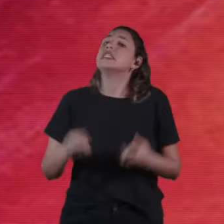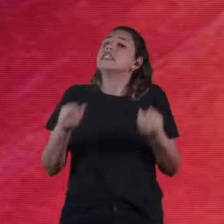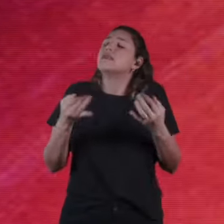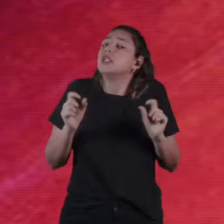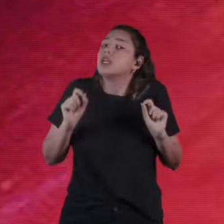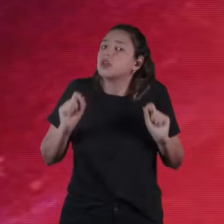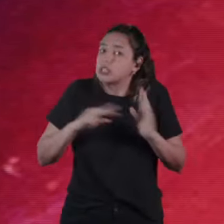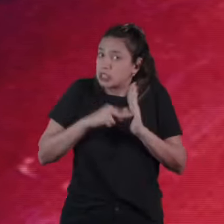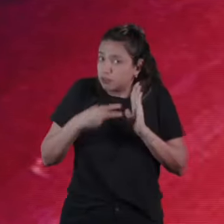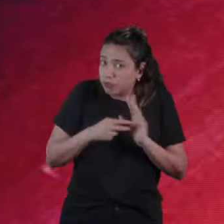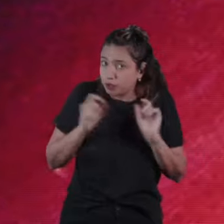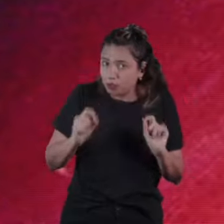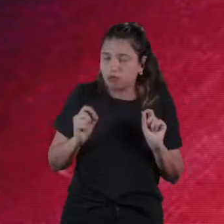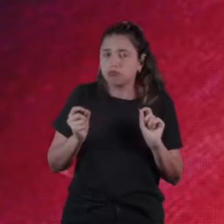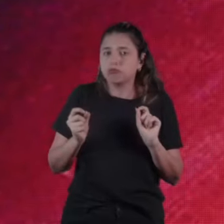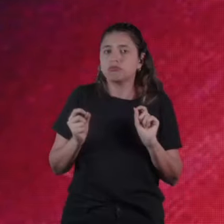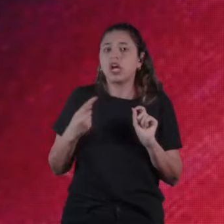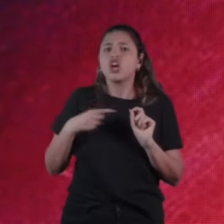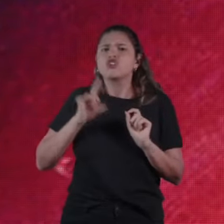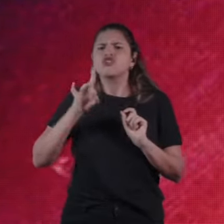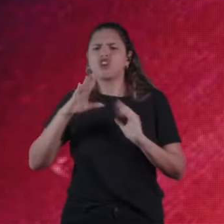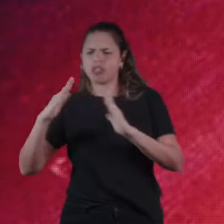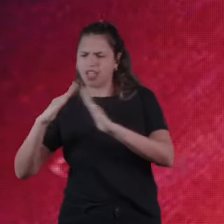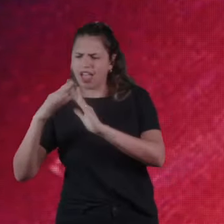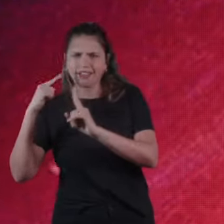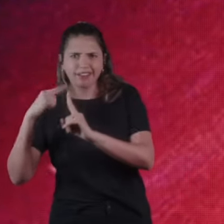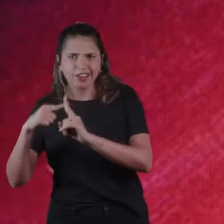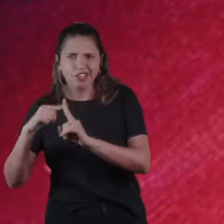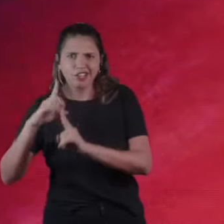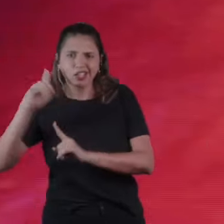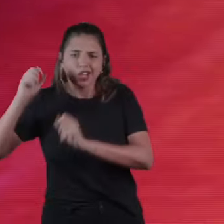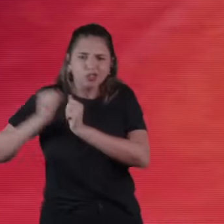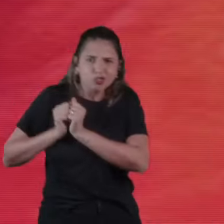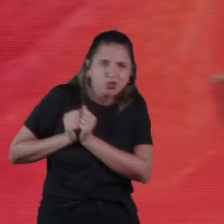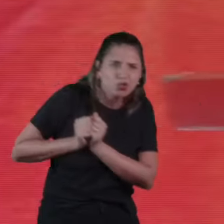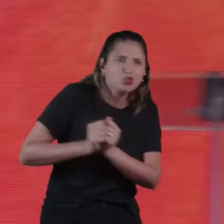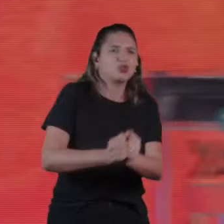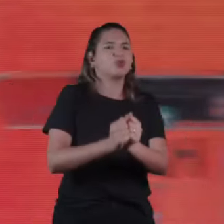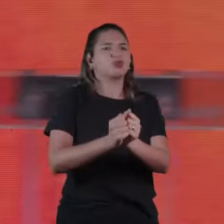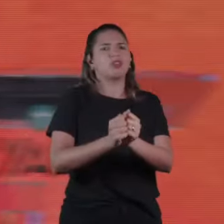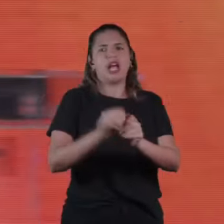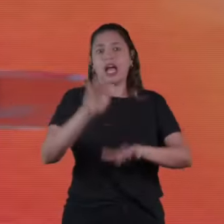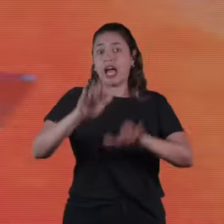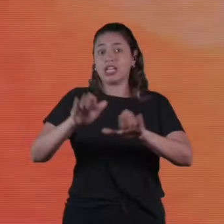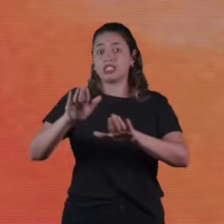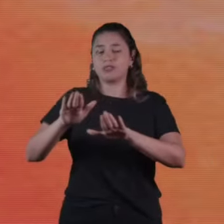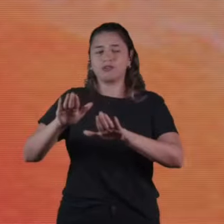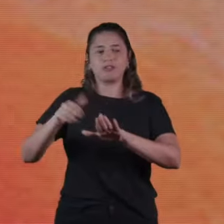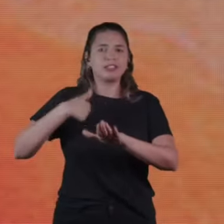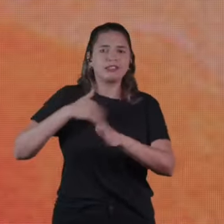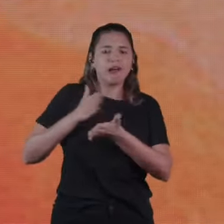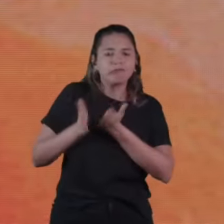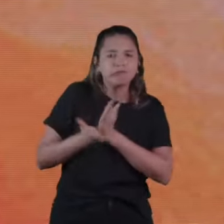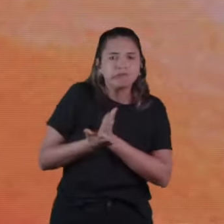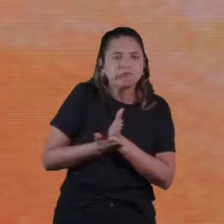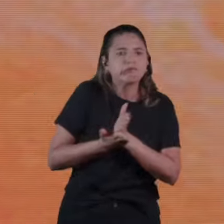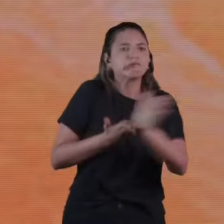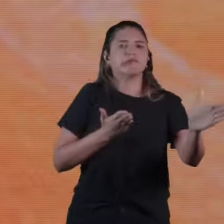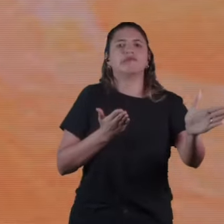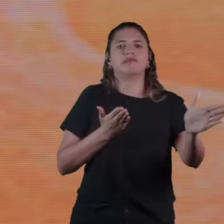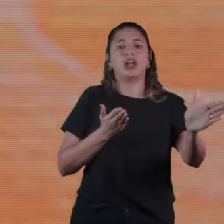no templo que eu vou me manifestar. Se você está peregrinando por outra nação, você está longe, Deus também está